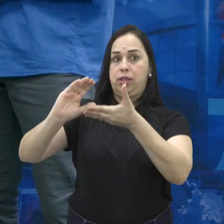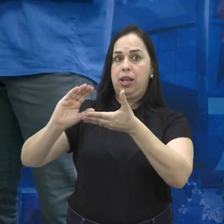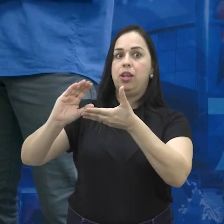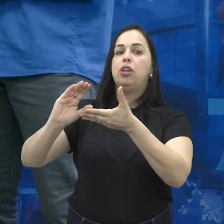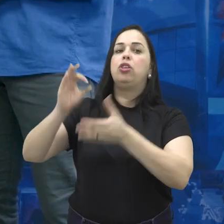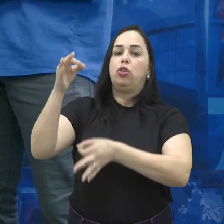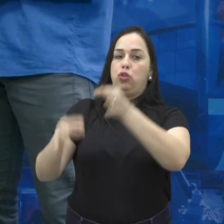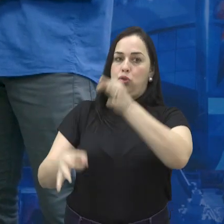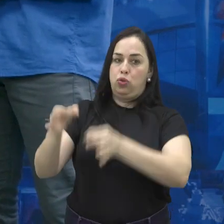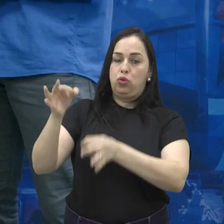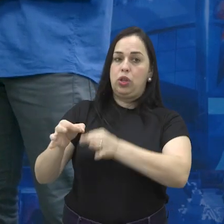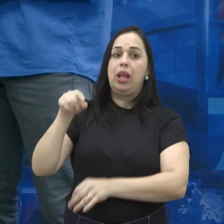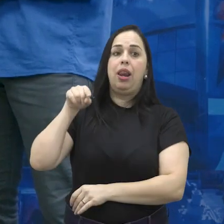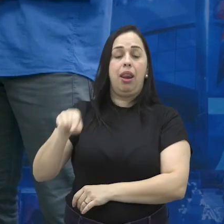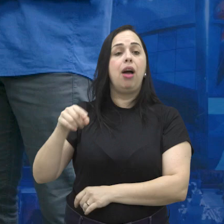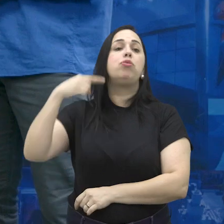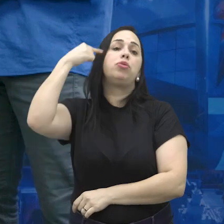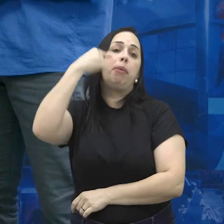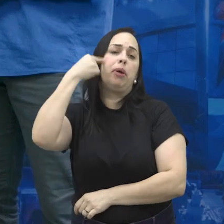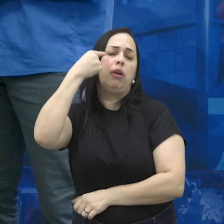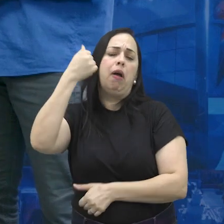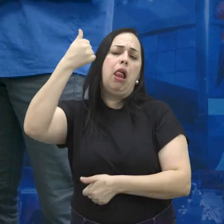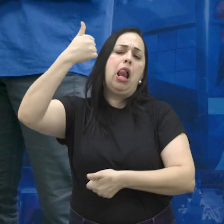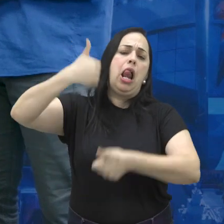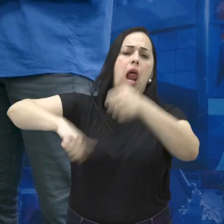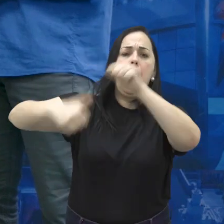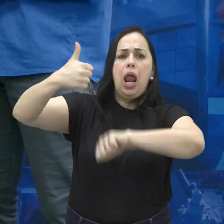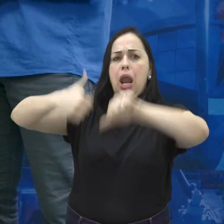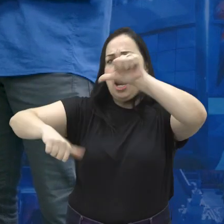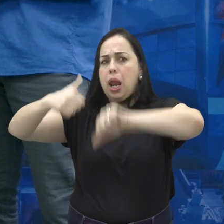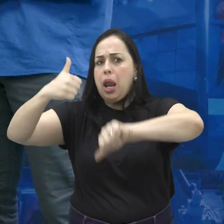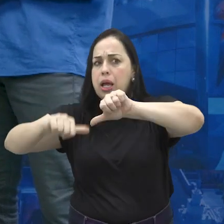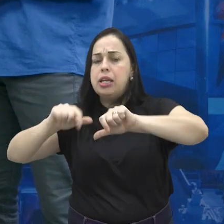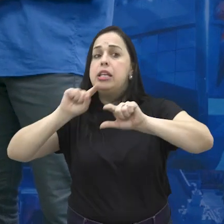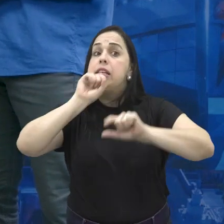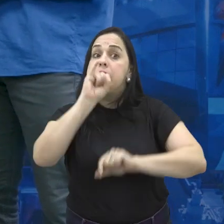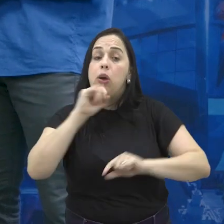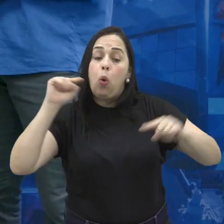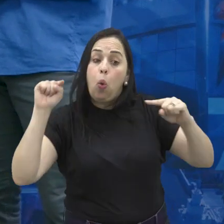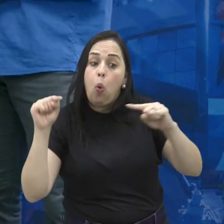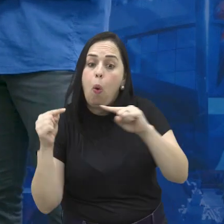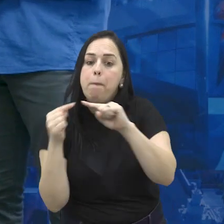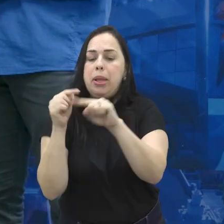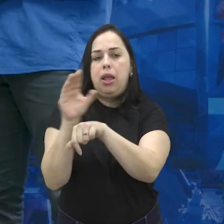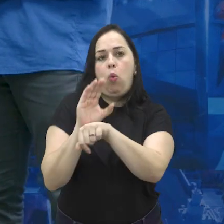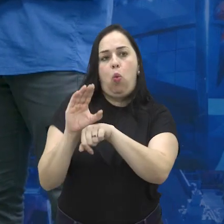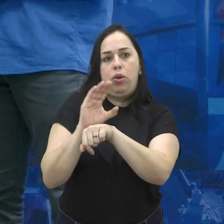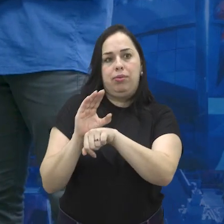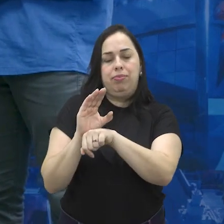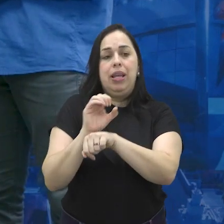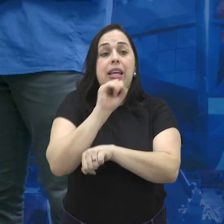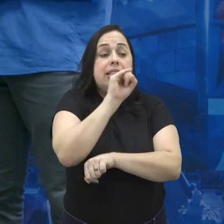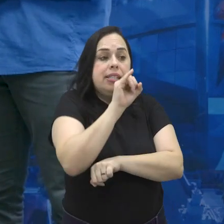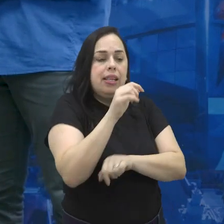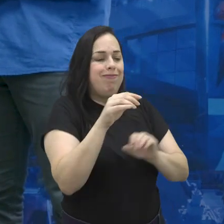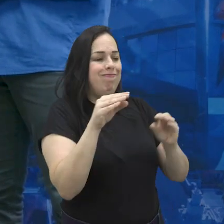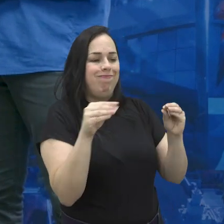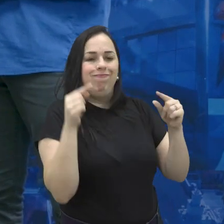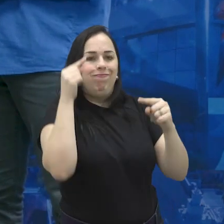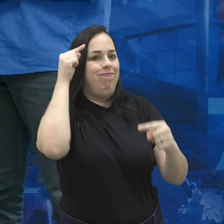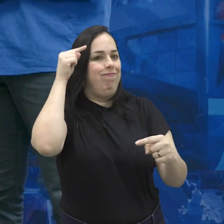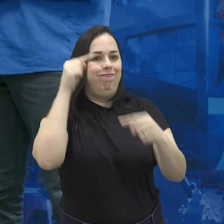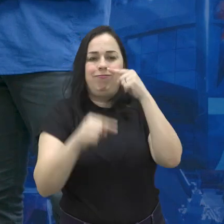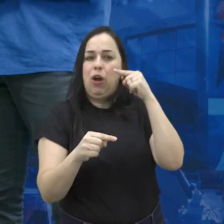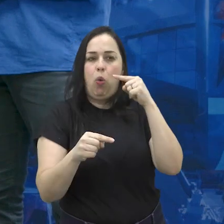os deputados vão avaliar, vão confrontá-la com a Constituição. Se a PEC não estiver